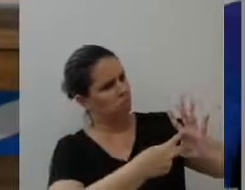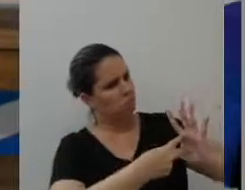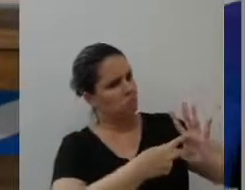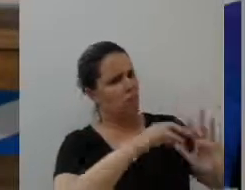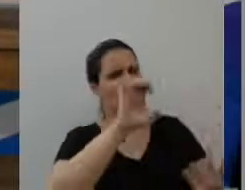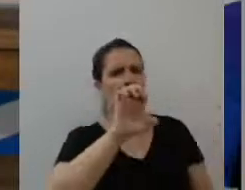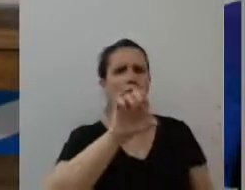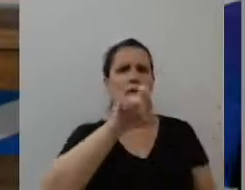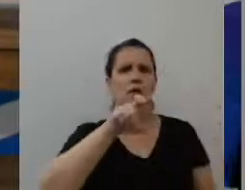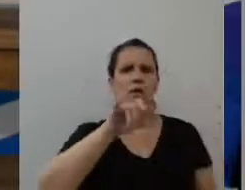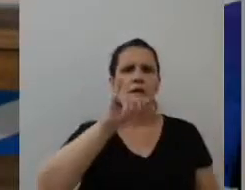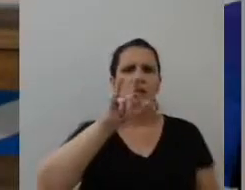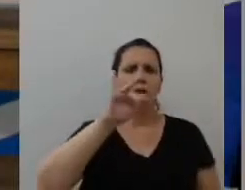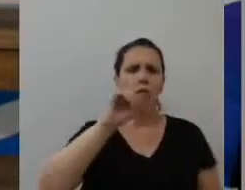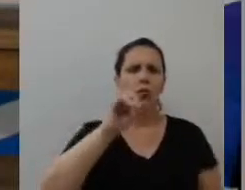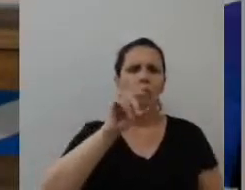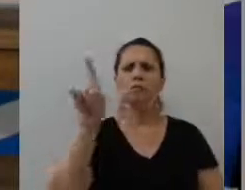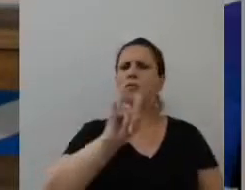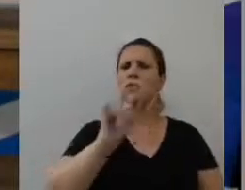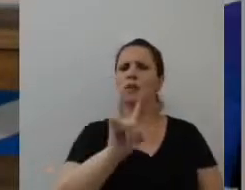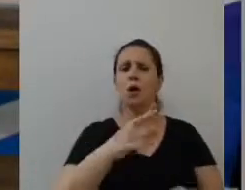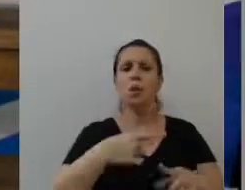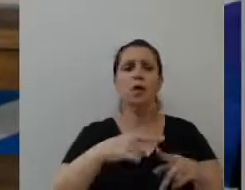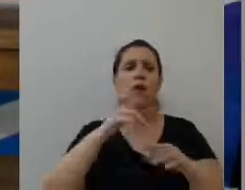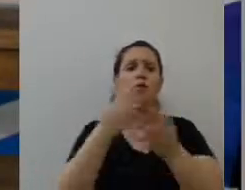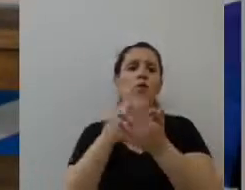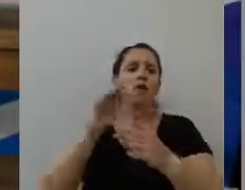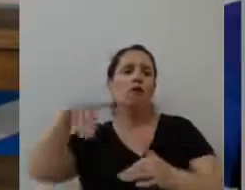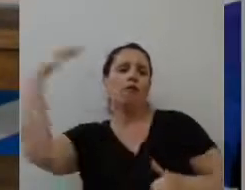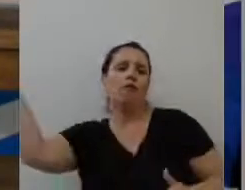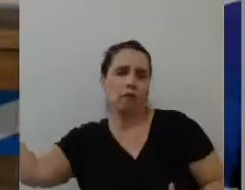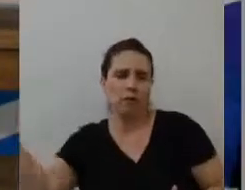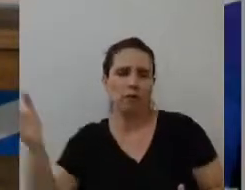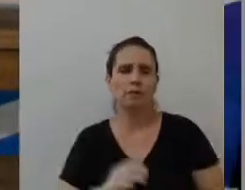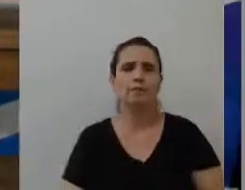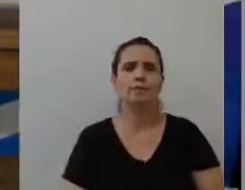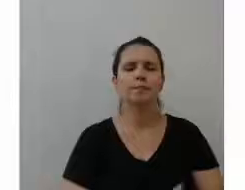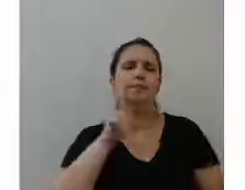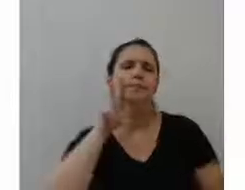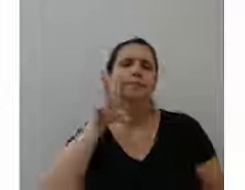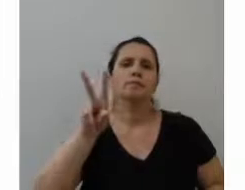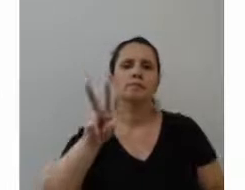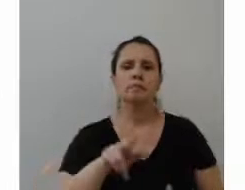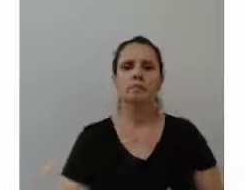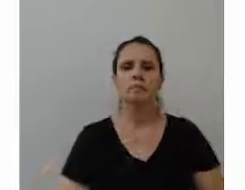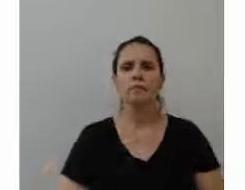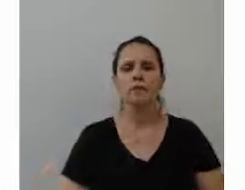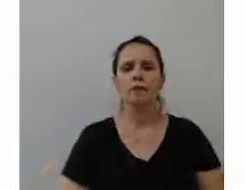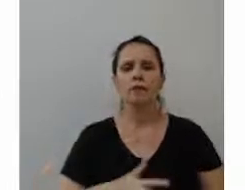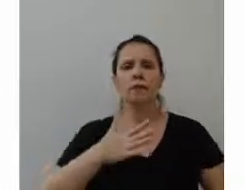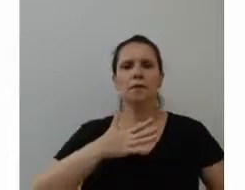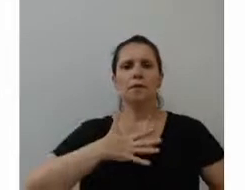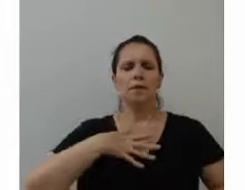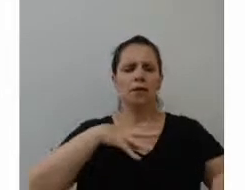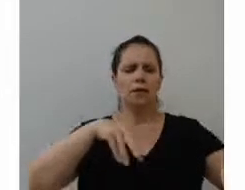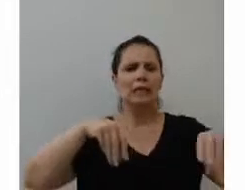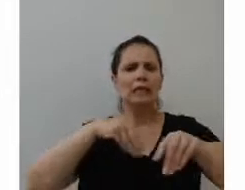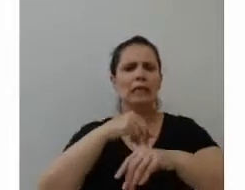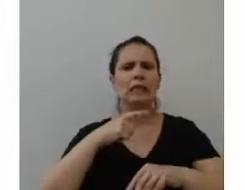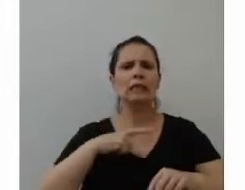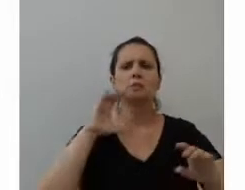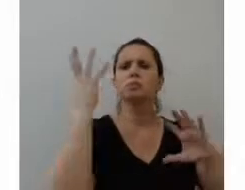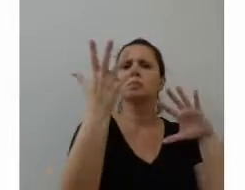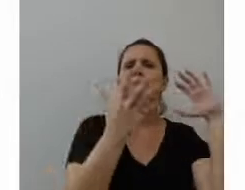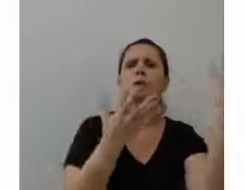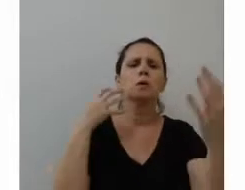preparo. O cara soube o que estava fazendo, não é isso? De olho na tela, tela cheia, simbora! Então olha lá, minha terra tem palmeiras onde canta o